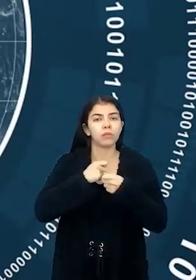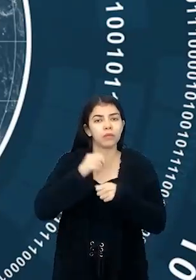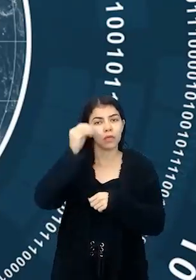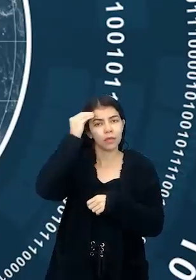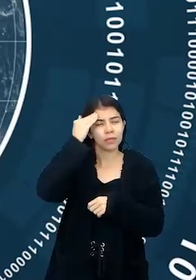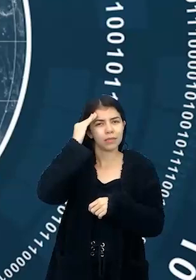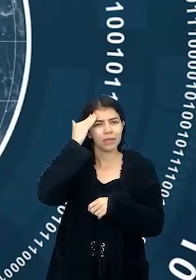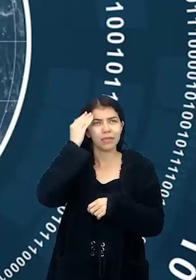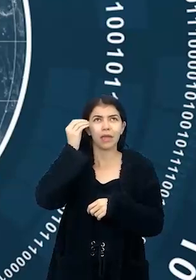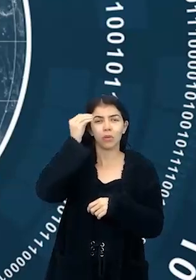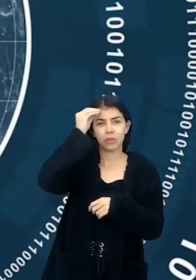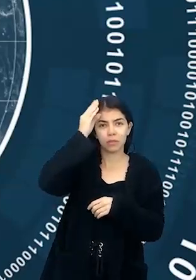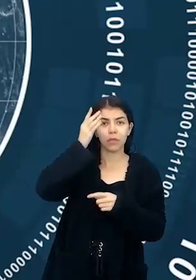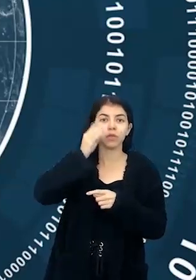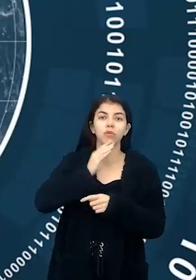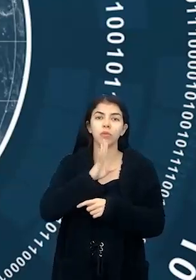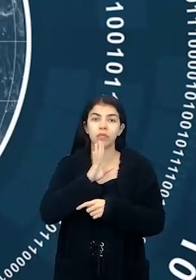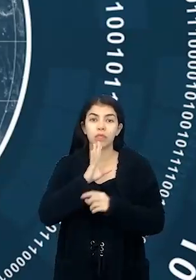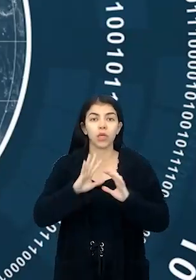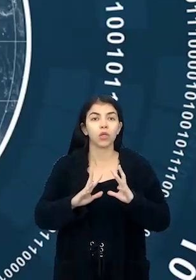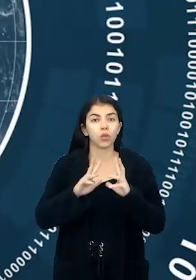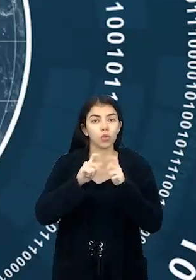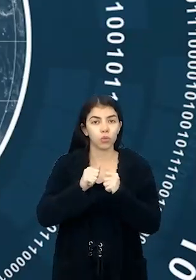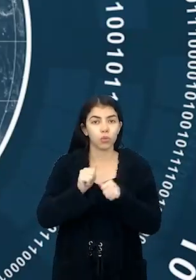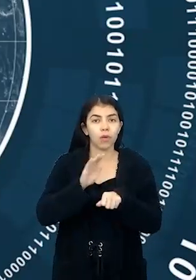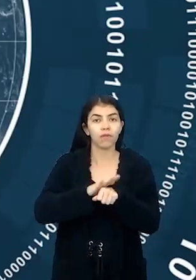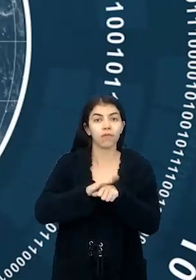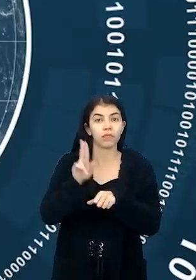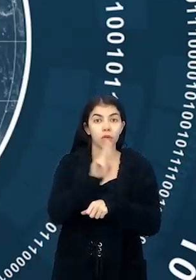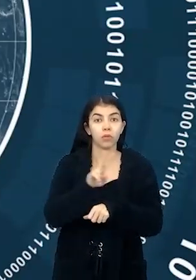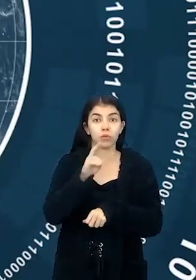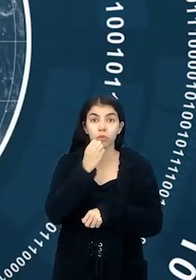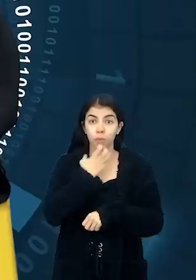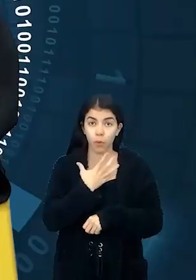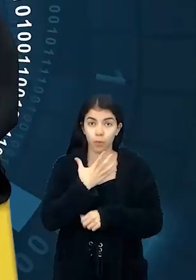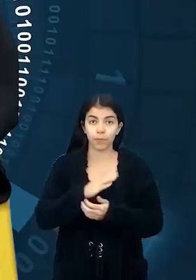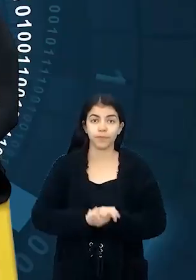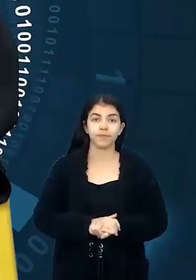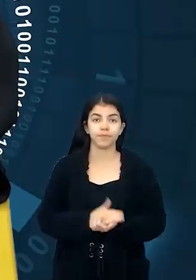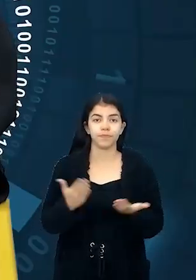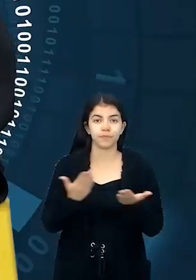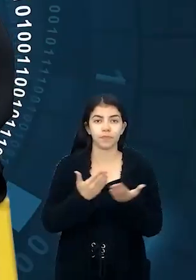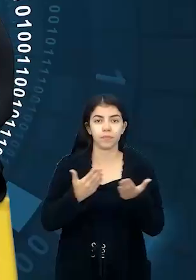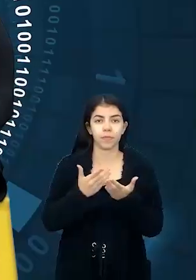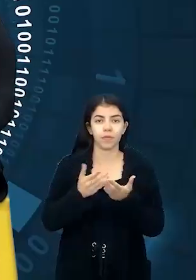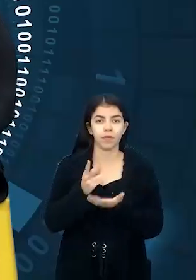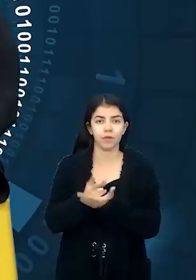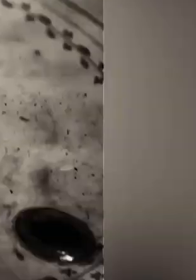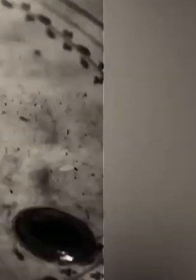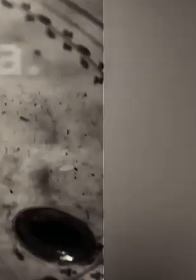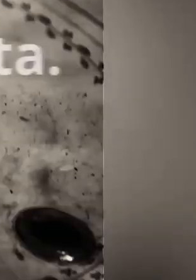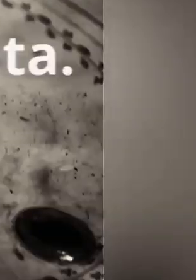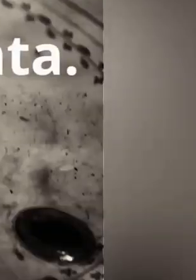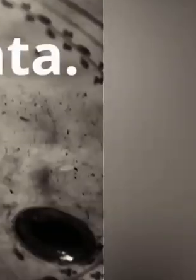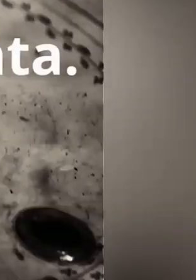mundo digital que o acompanha, para fazer bom uso. Maravilha. Vamos para a sensibilização? Bora